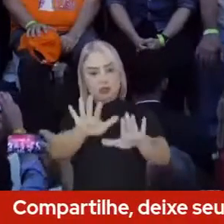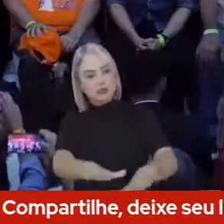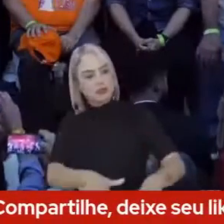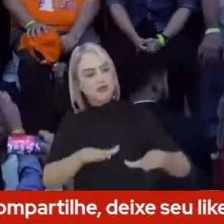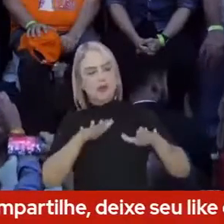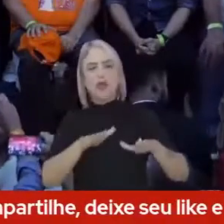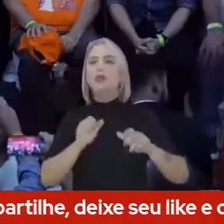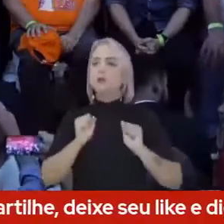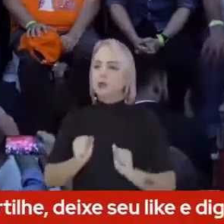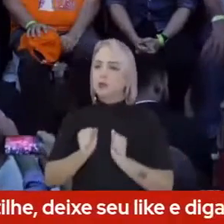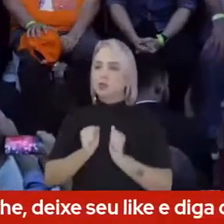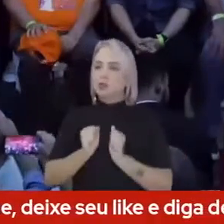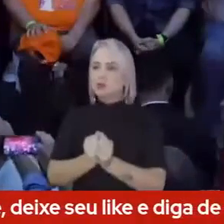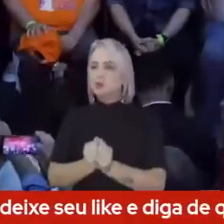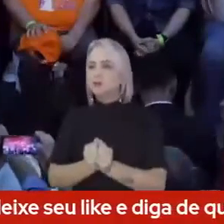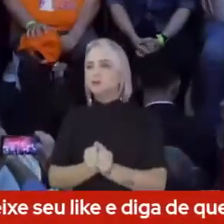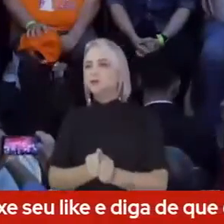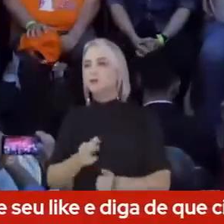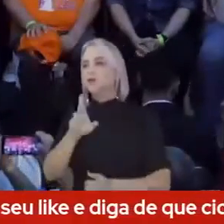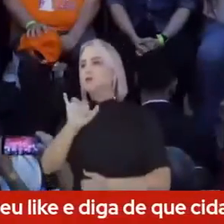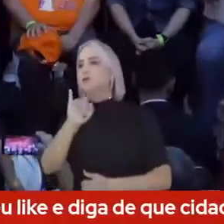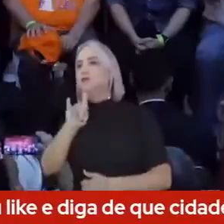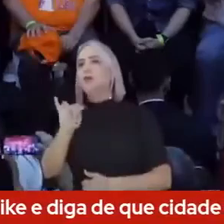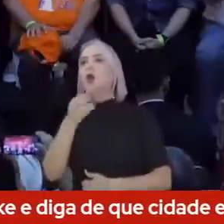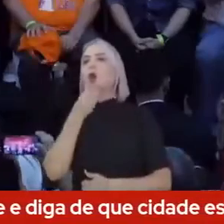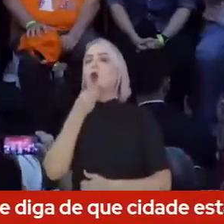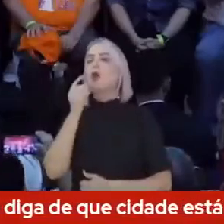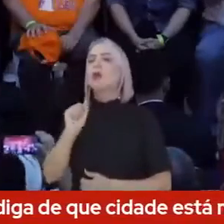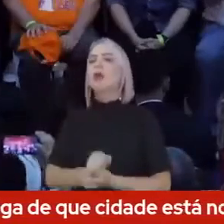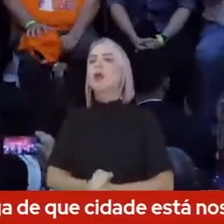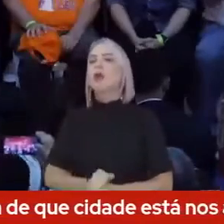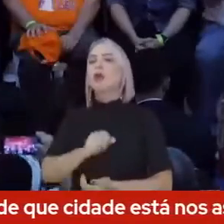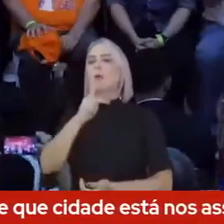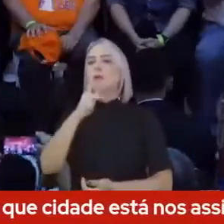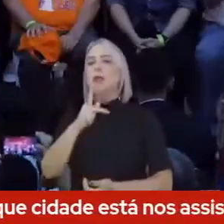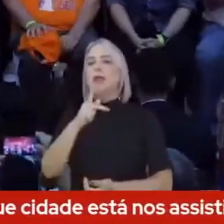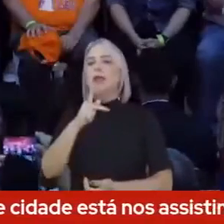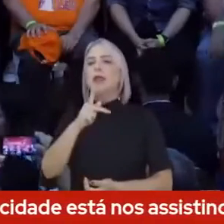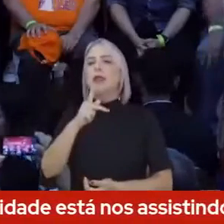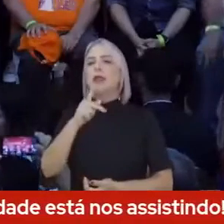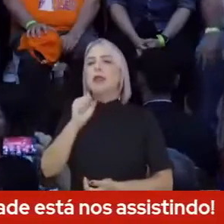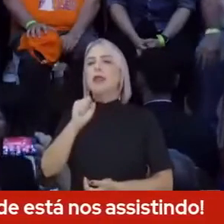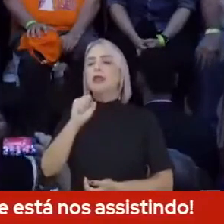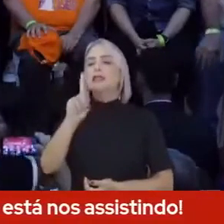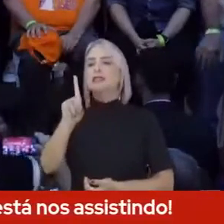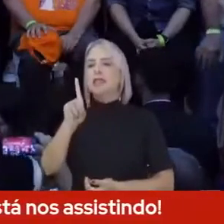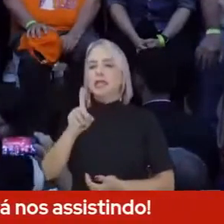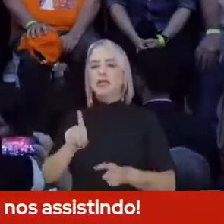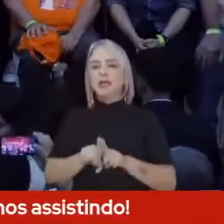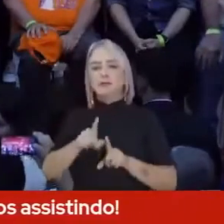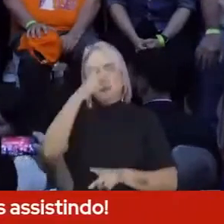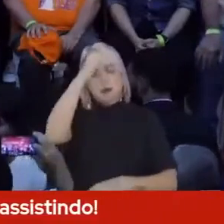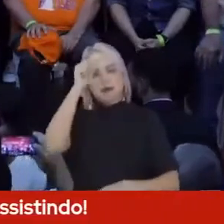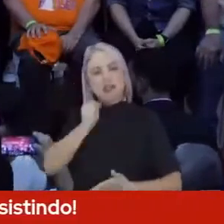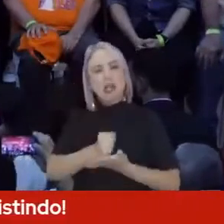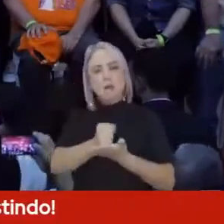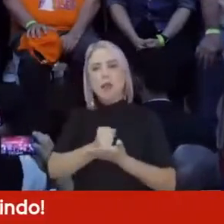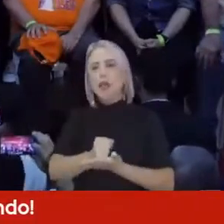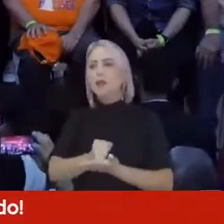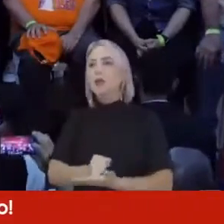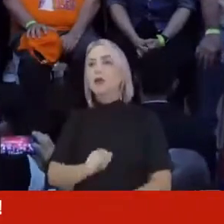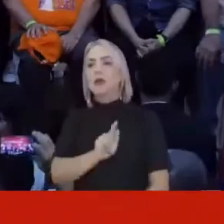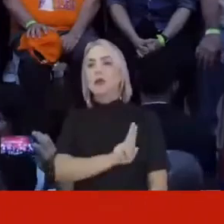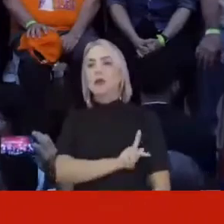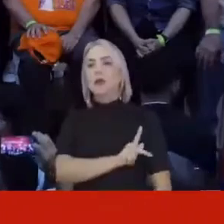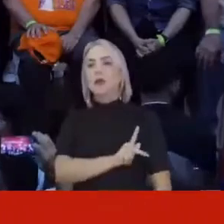aqui também o Rogério Franco, do PSD, também prefeito PSD, aqui te apoiando. Está ali também o pastor ali, para não dizer que